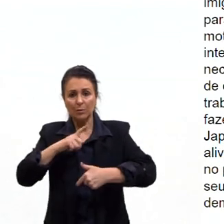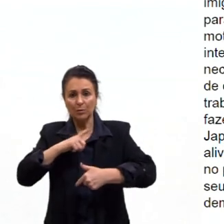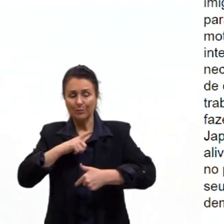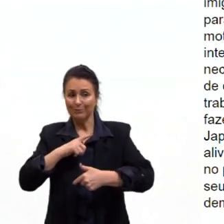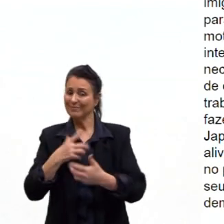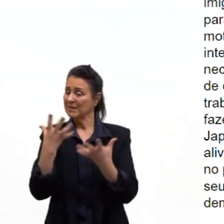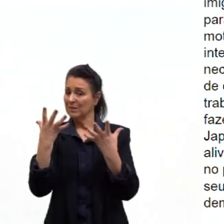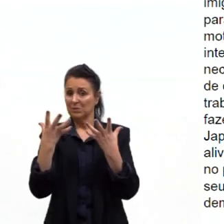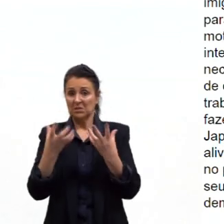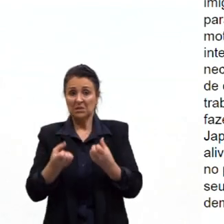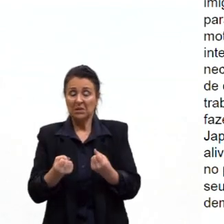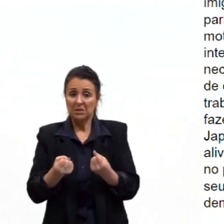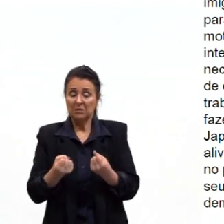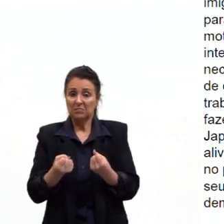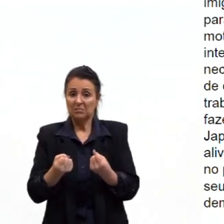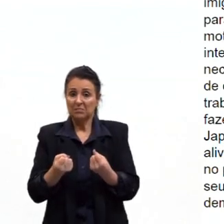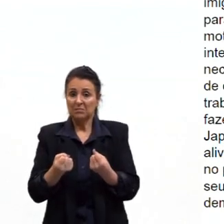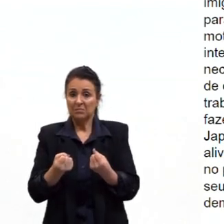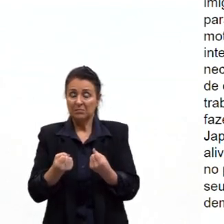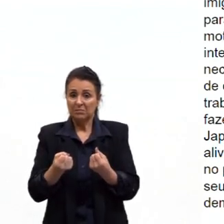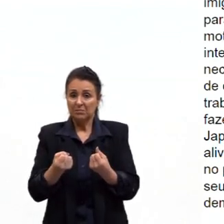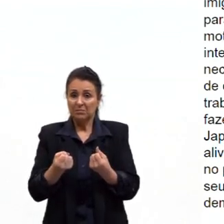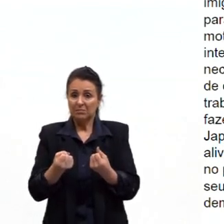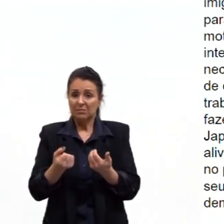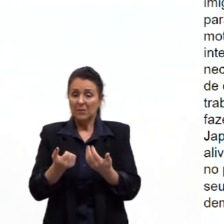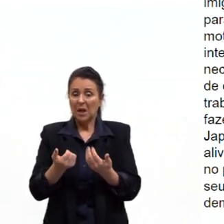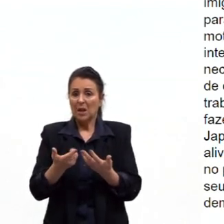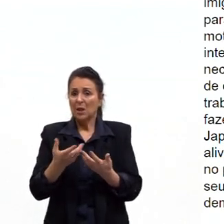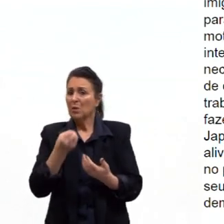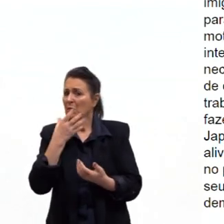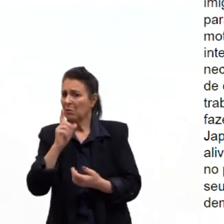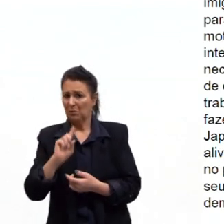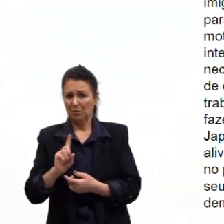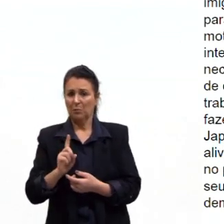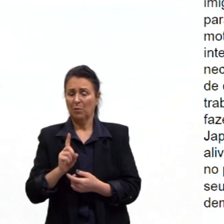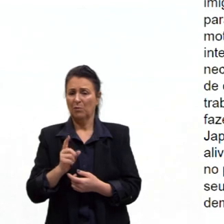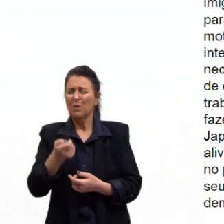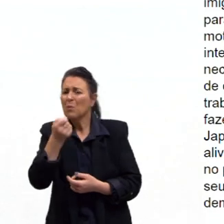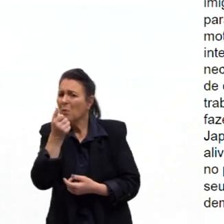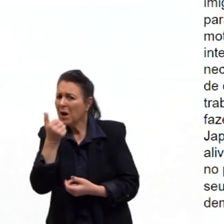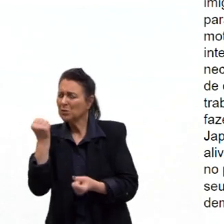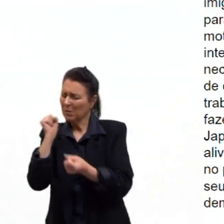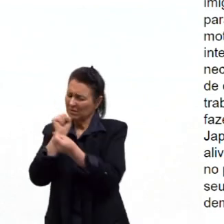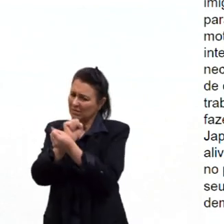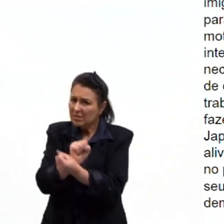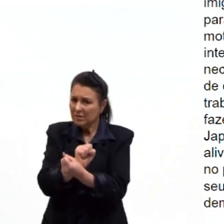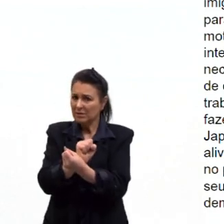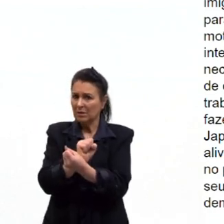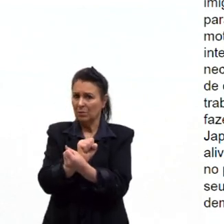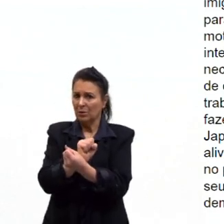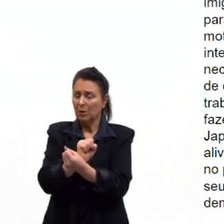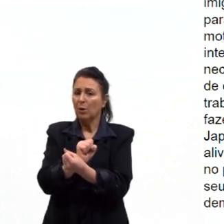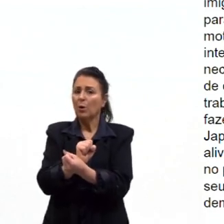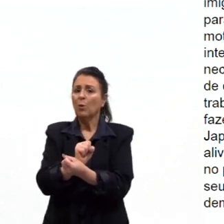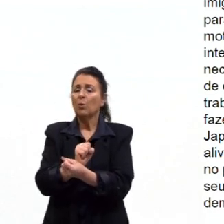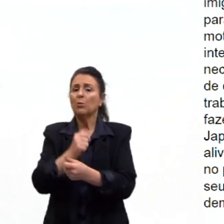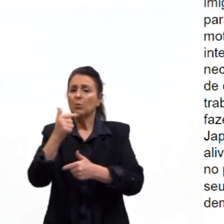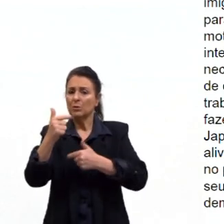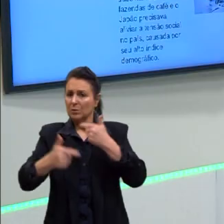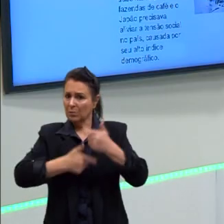bem Aceita né então não quase uma escravidão os próprios colonos